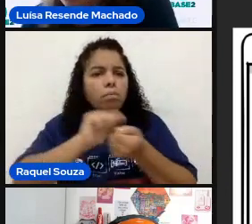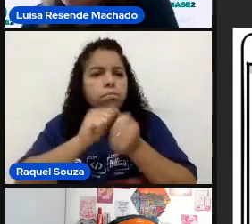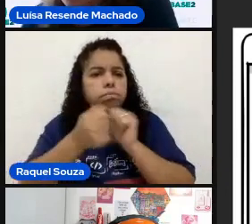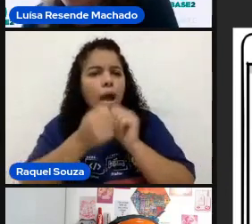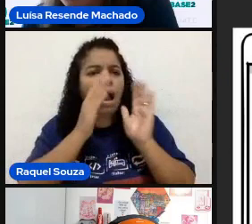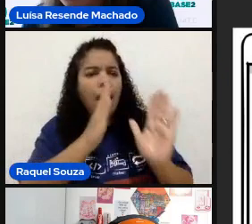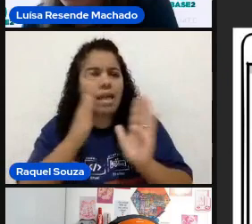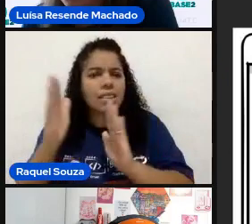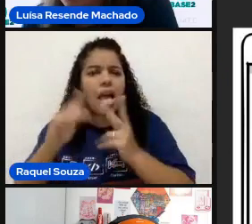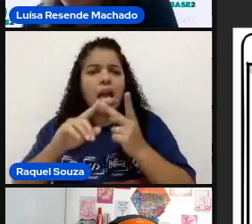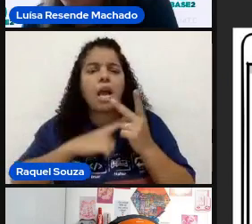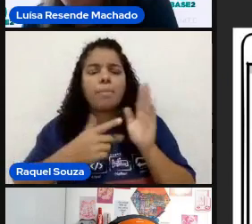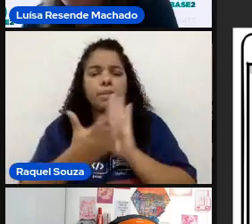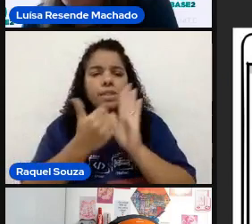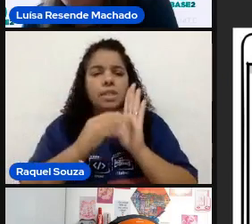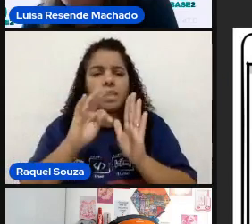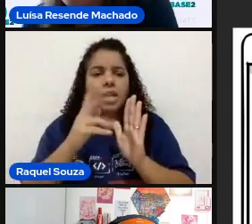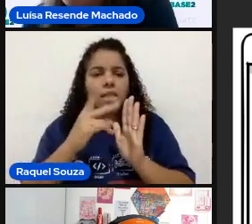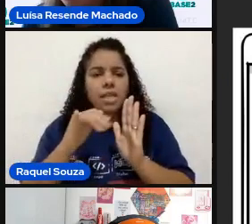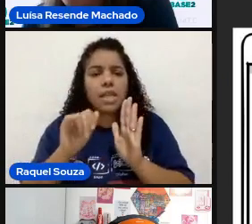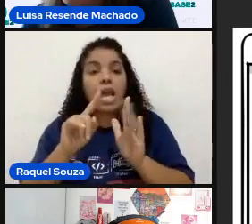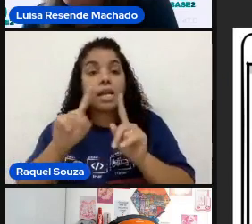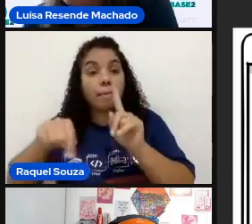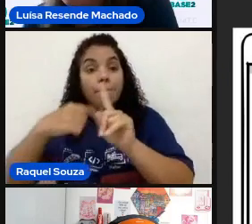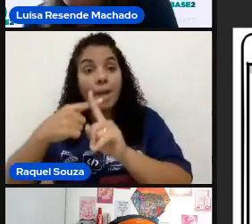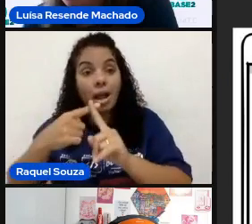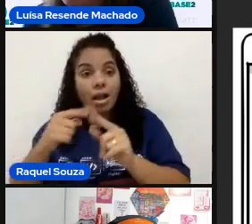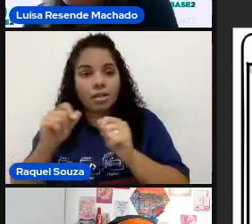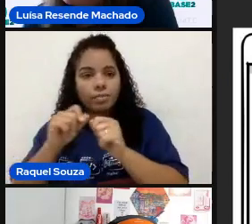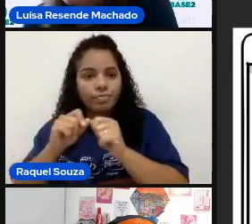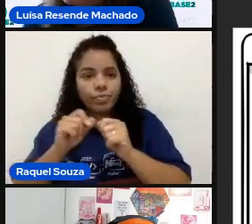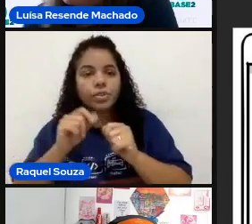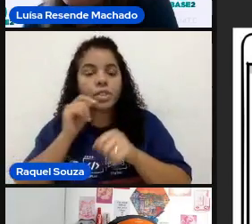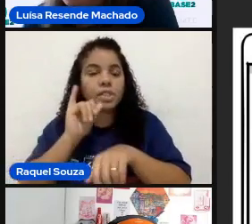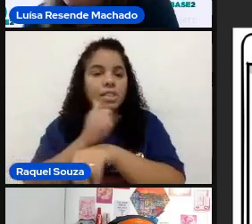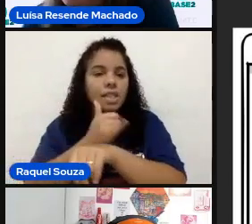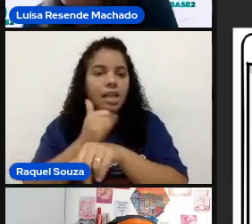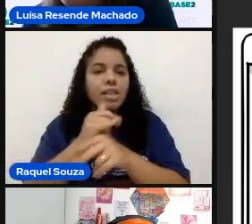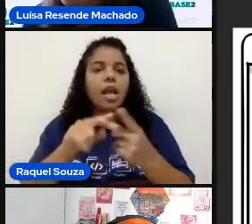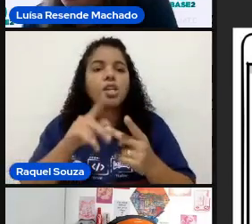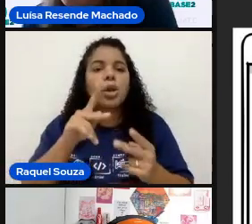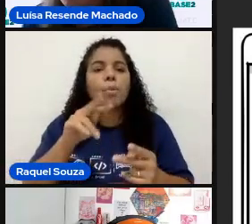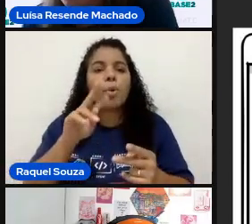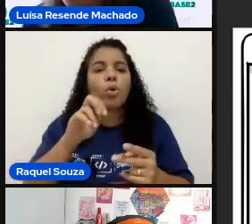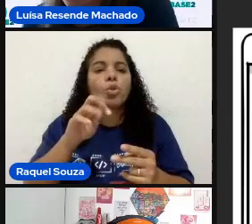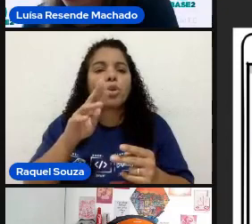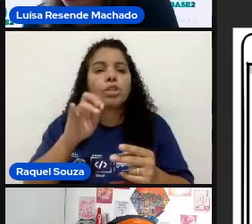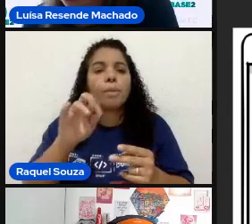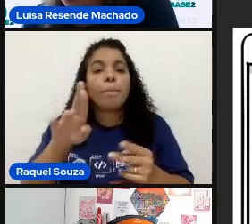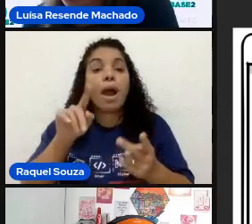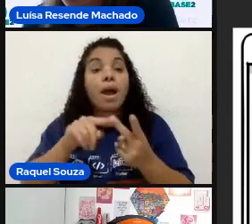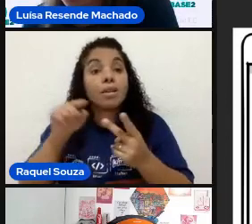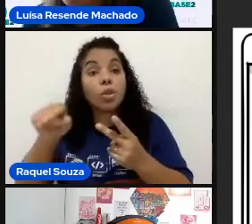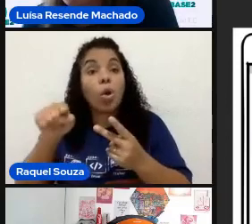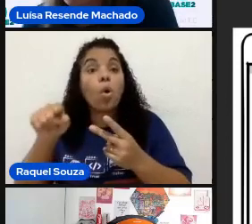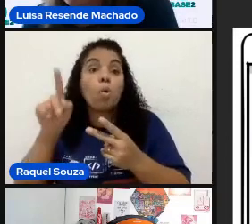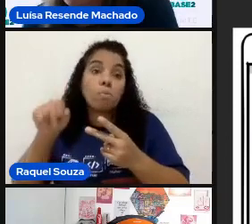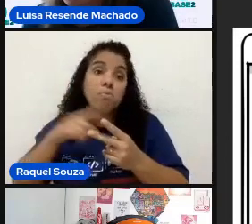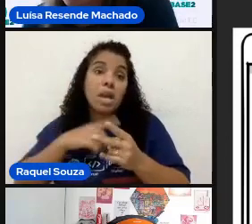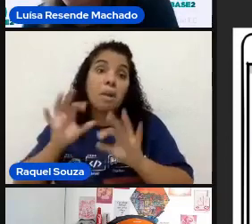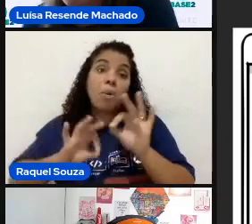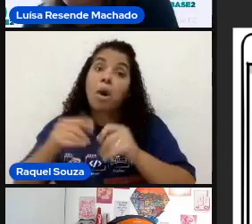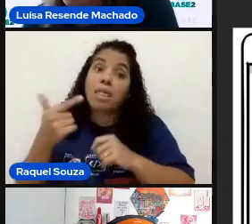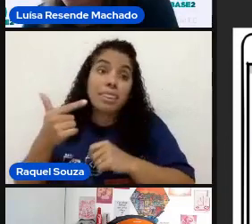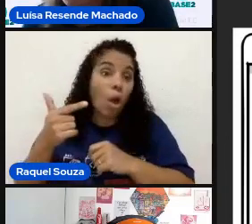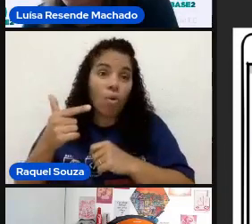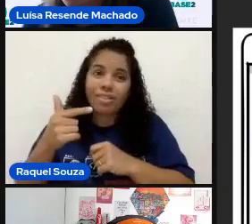Design Thinking, como a construção de estratégias, prototipar, por exemplo, em um projeto que não há protótipo e o desenvolvimento ainda não